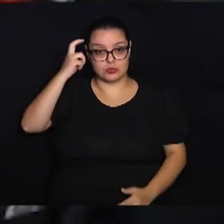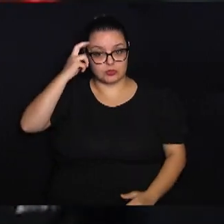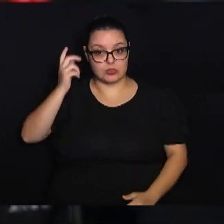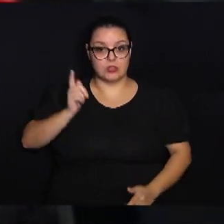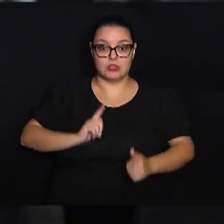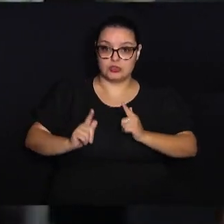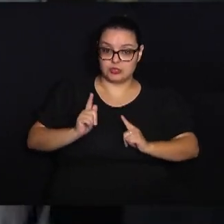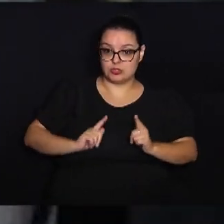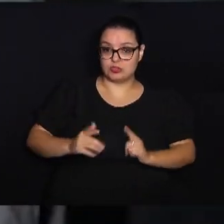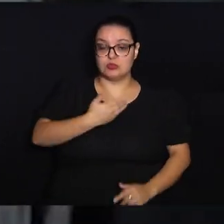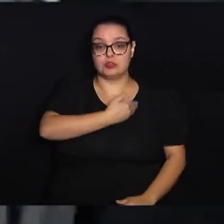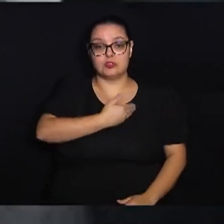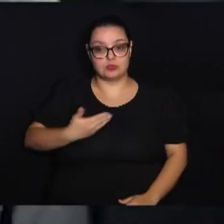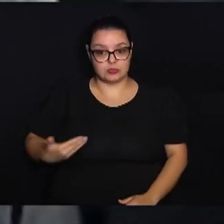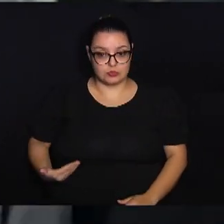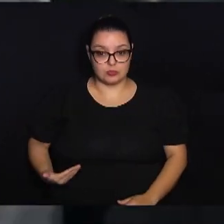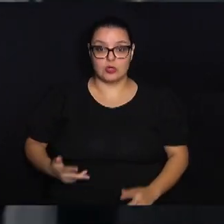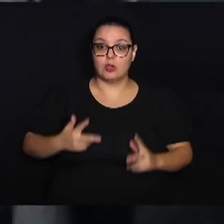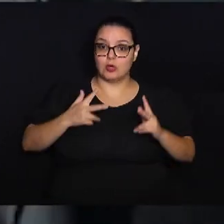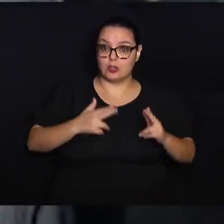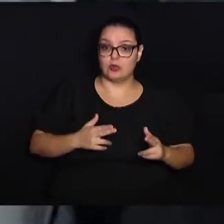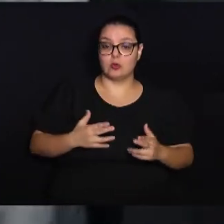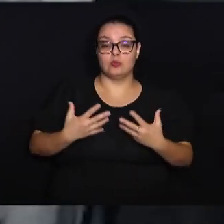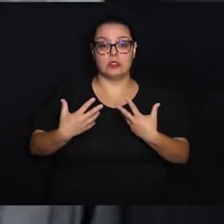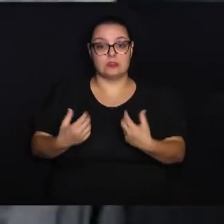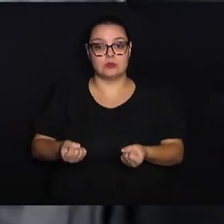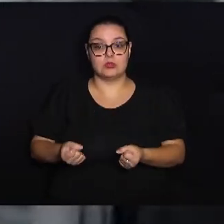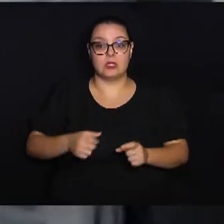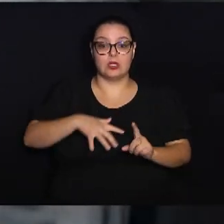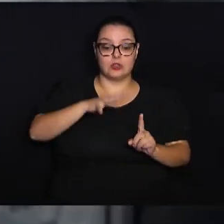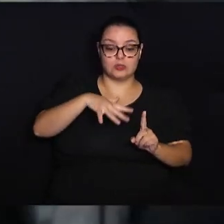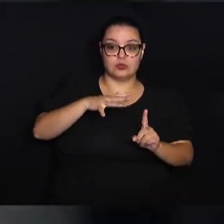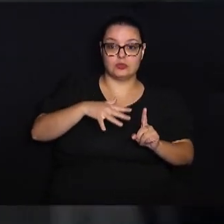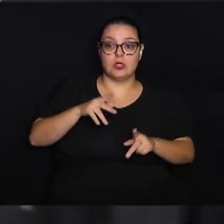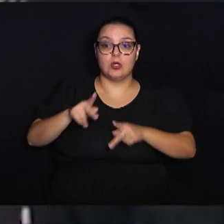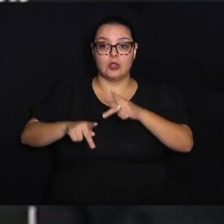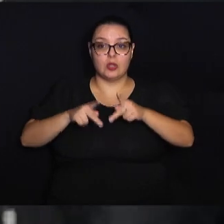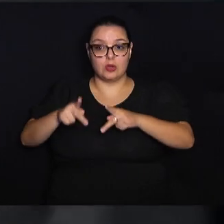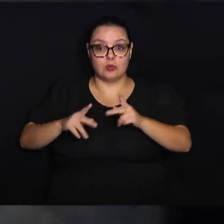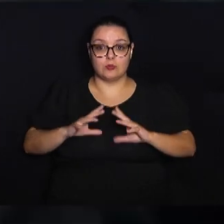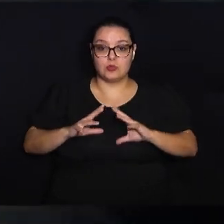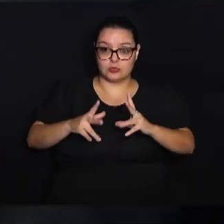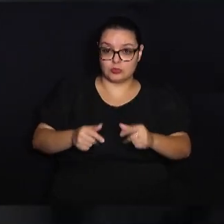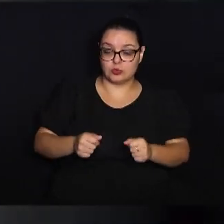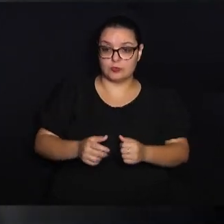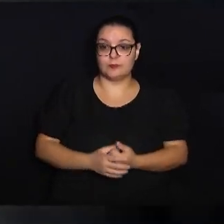à paróquia do distrito do Ouro Verde pela realização de uma festa junina na região.